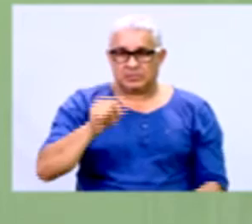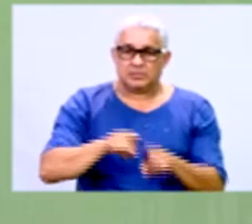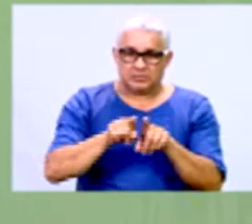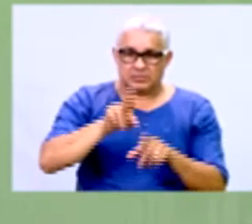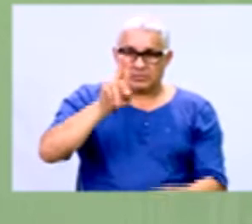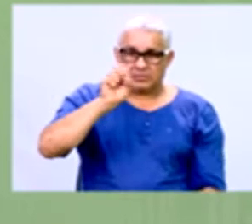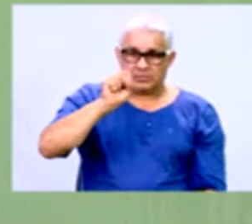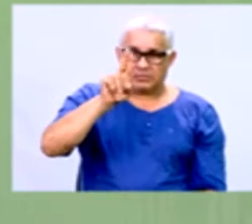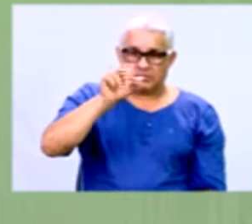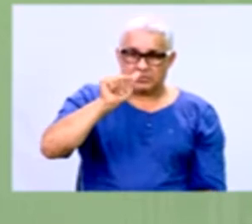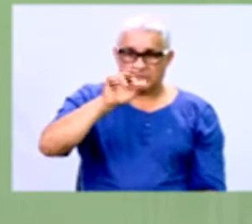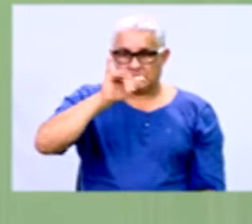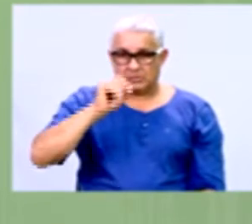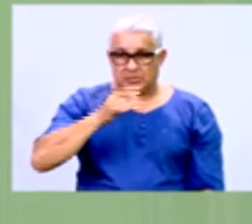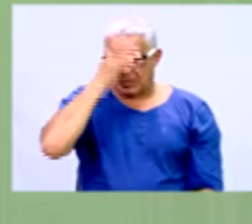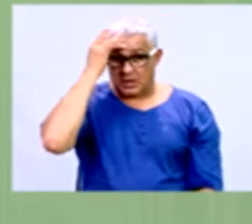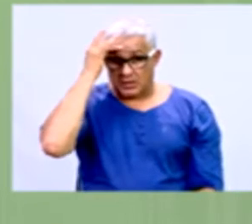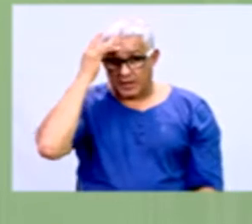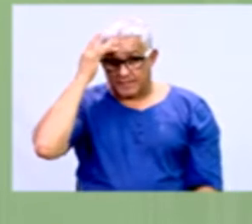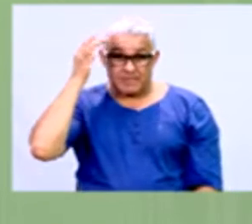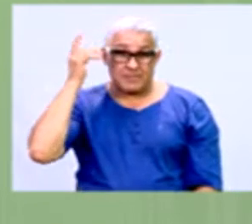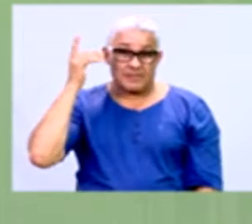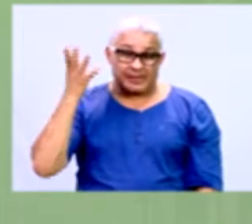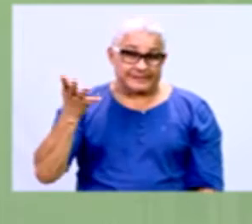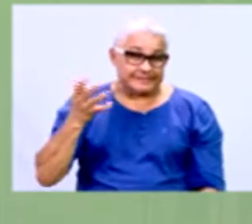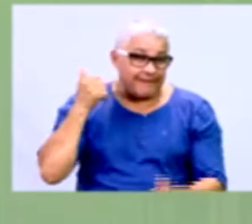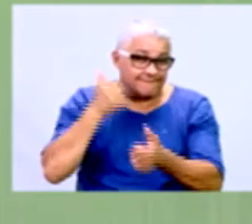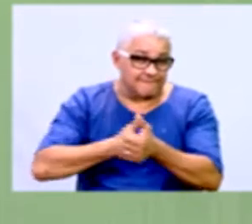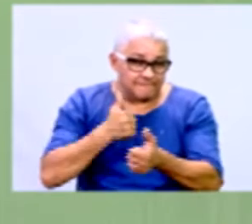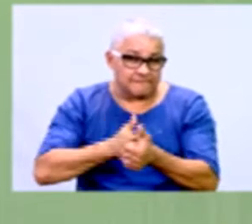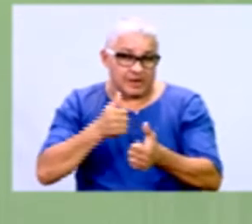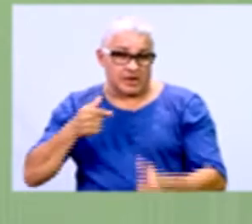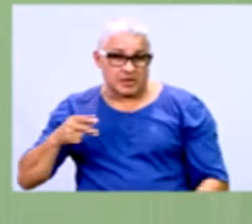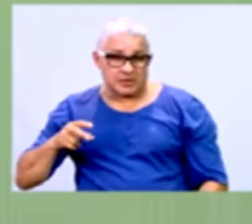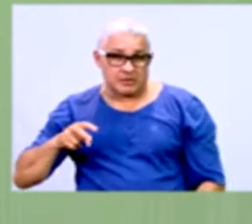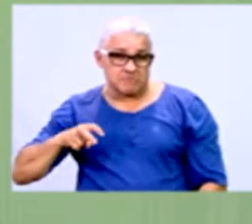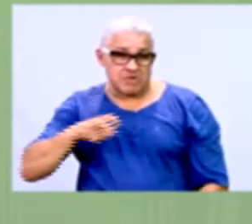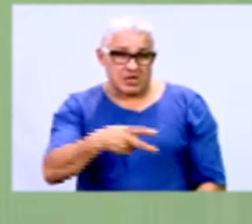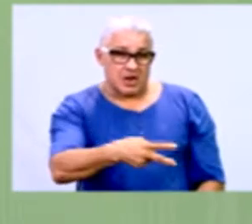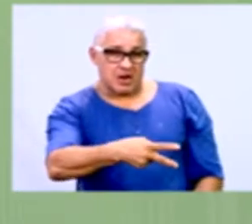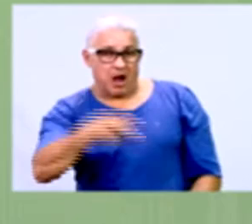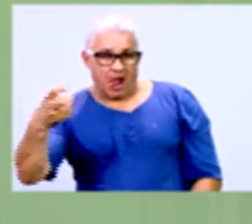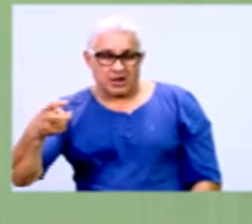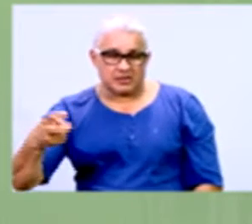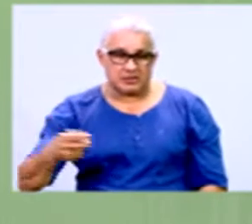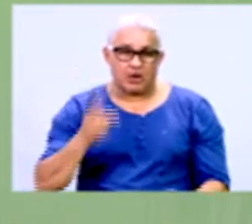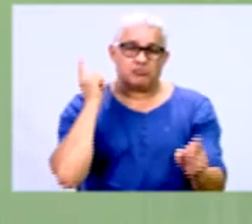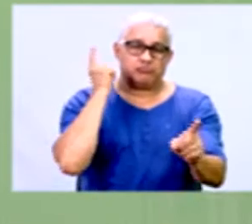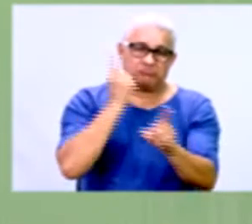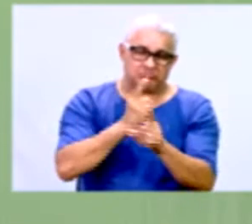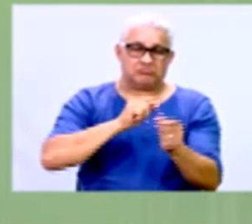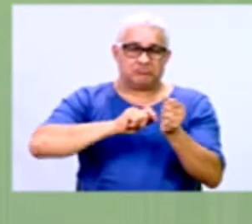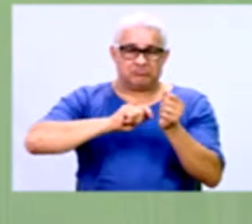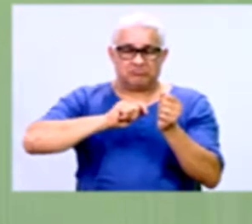que, no momento de uma invasão, né, não haja conflitos aí de descoberta de senha e tudo mais, né? E para isso utiliza o modelo ANO